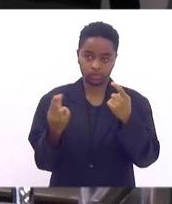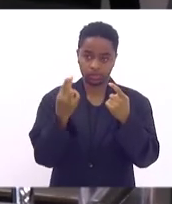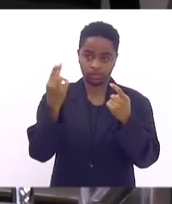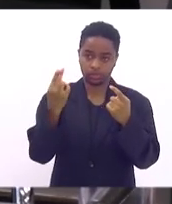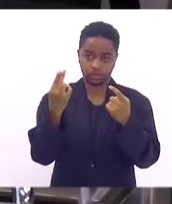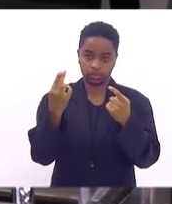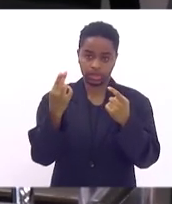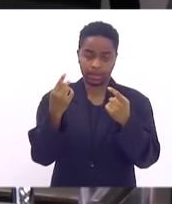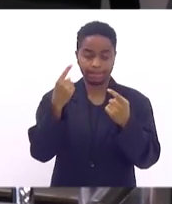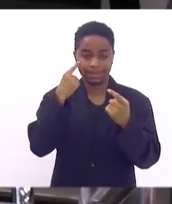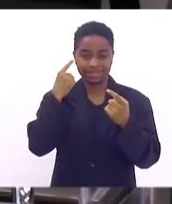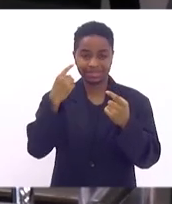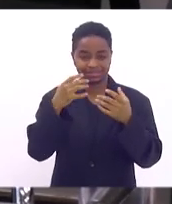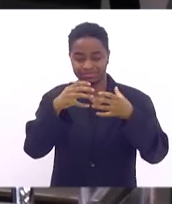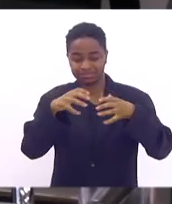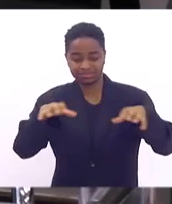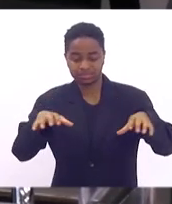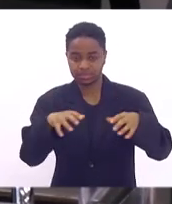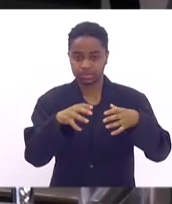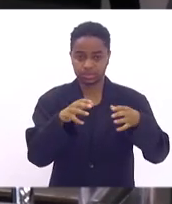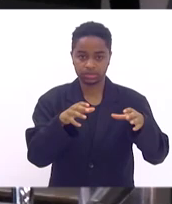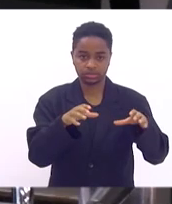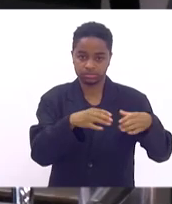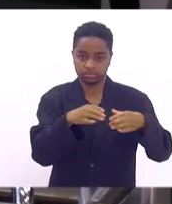modalidade isolada. Né?